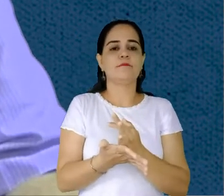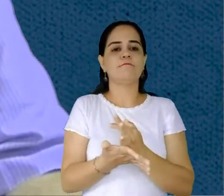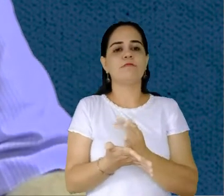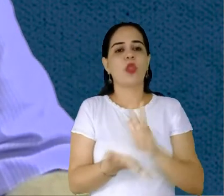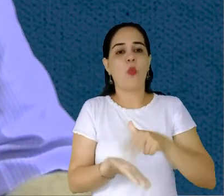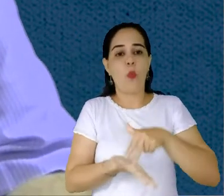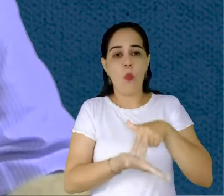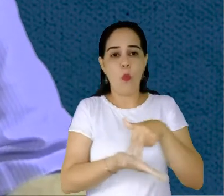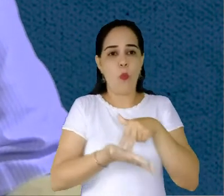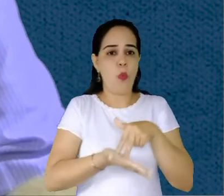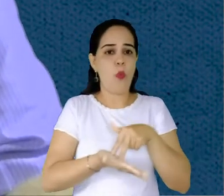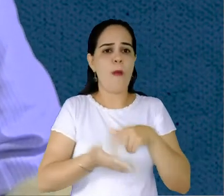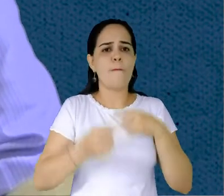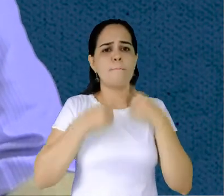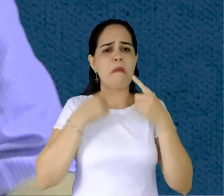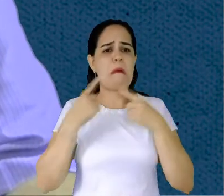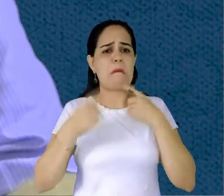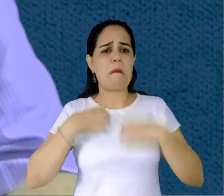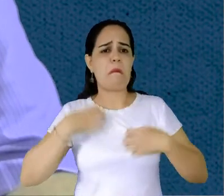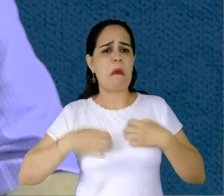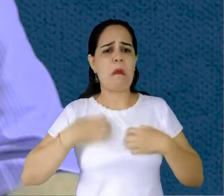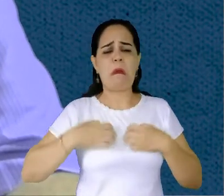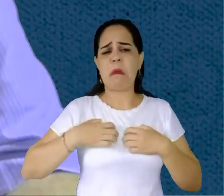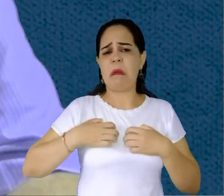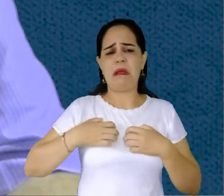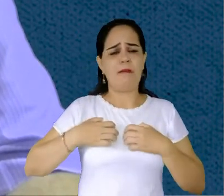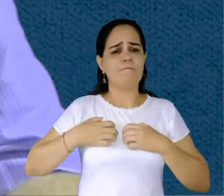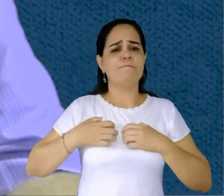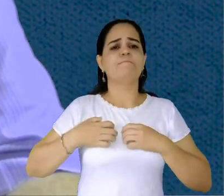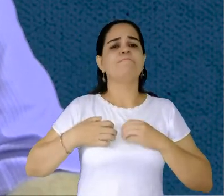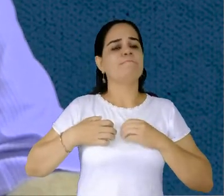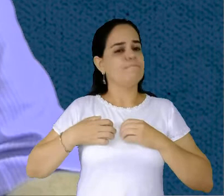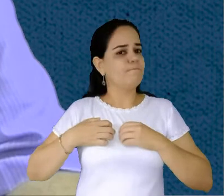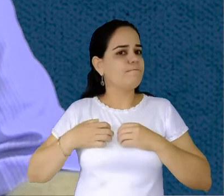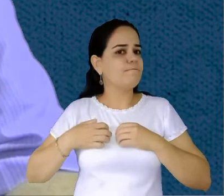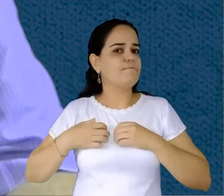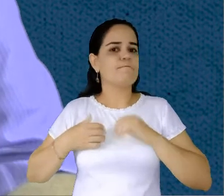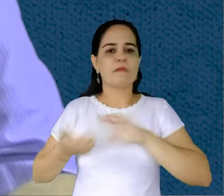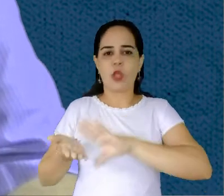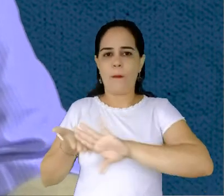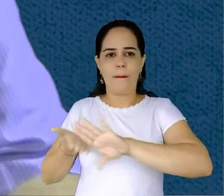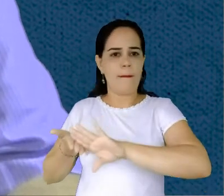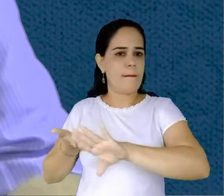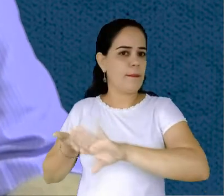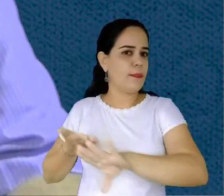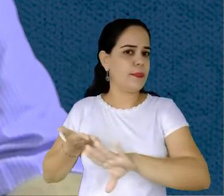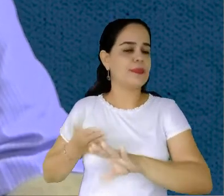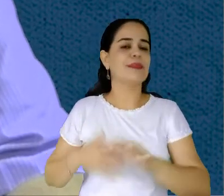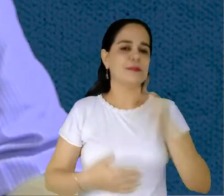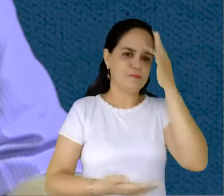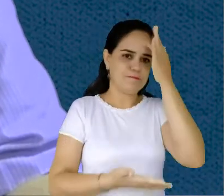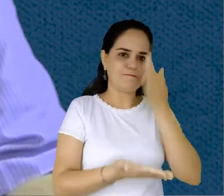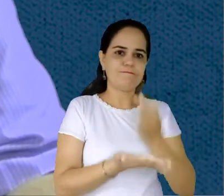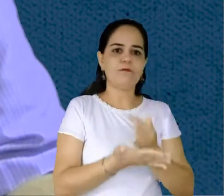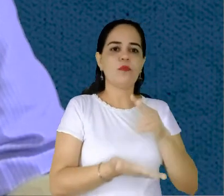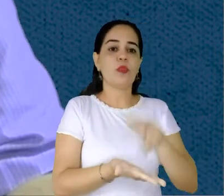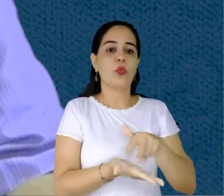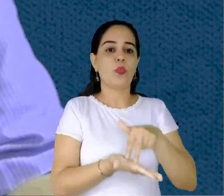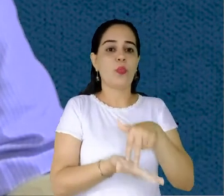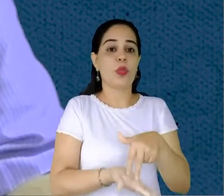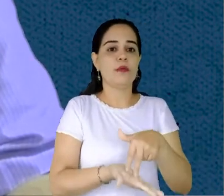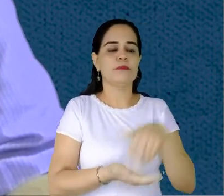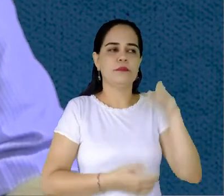fé, não deixar que as dúvidas penetrem em nosso coração, confirmar nossa fé em